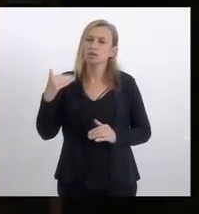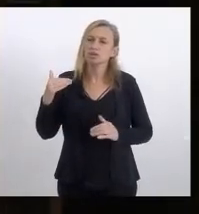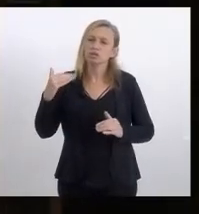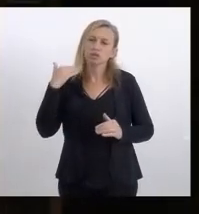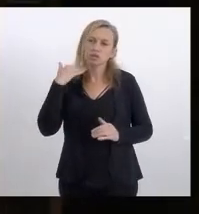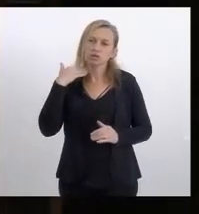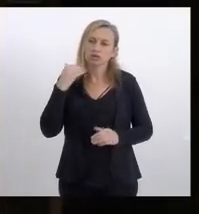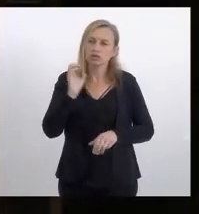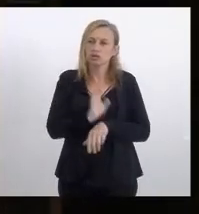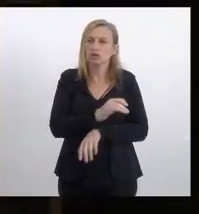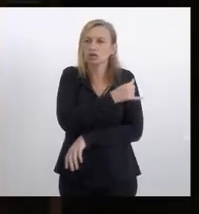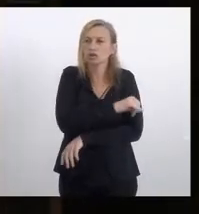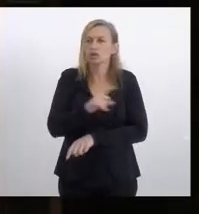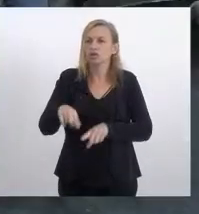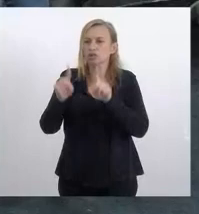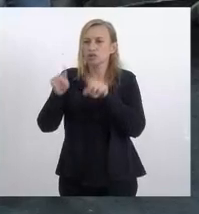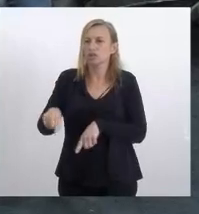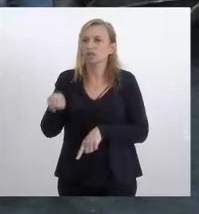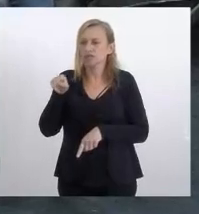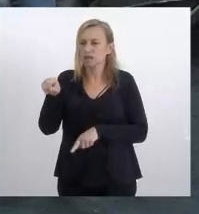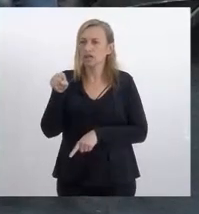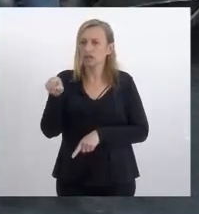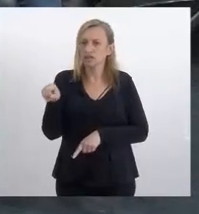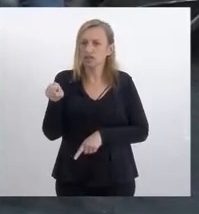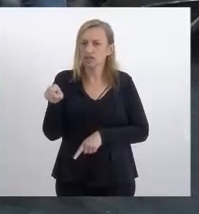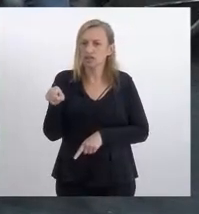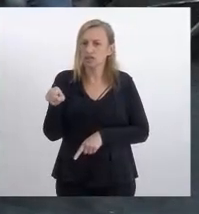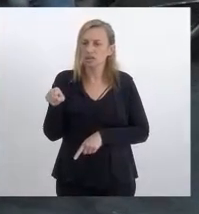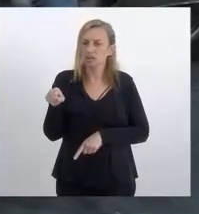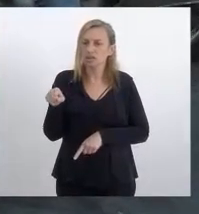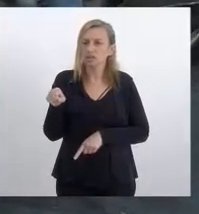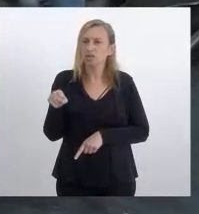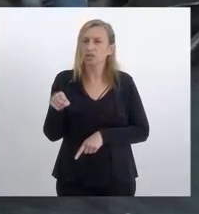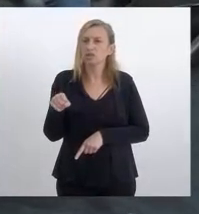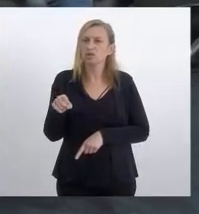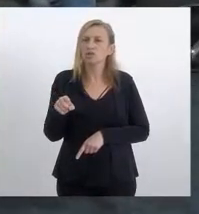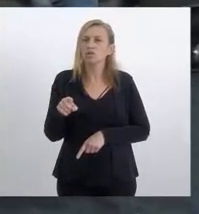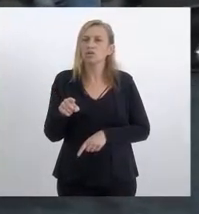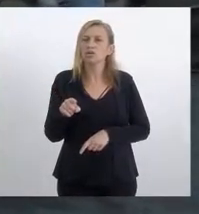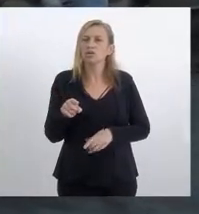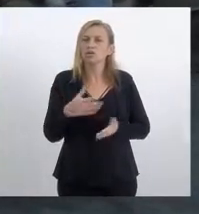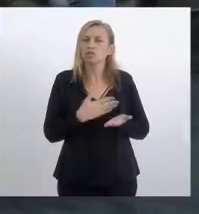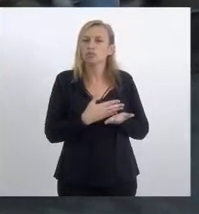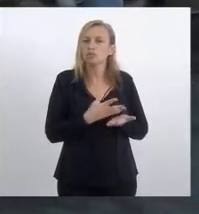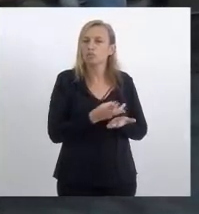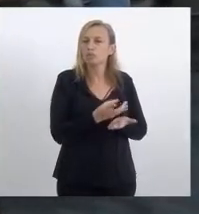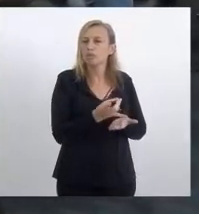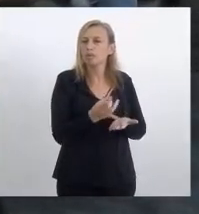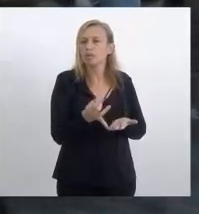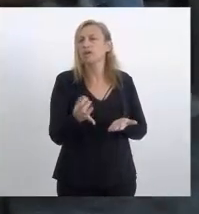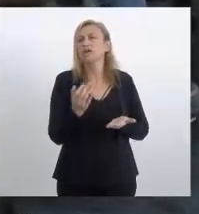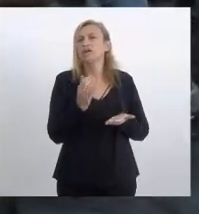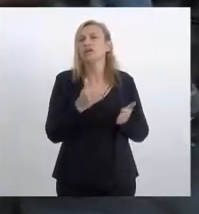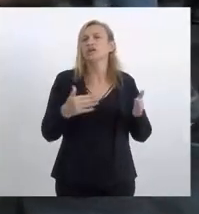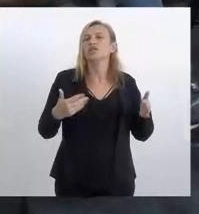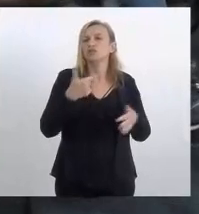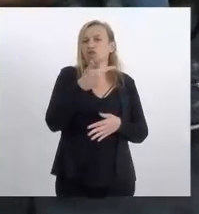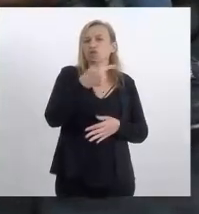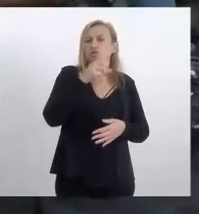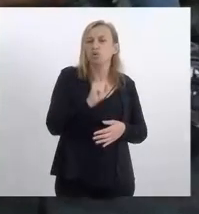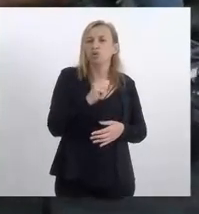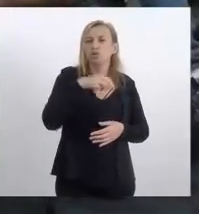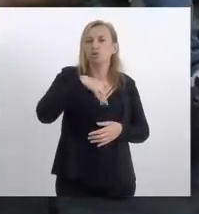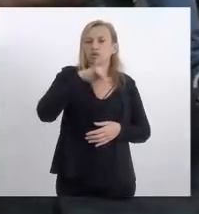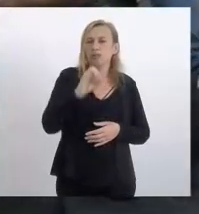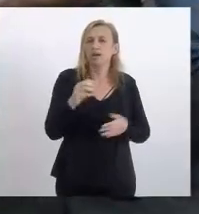para os servidores daquele tribunal de que Contasse o tempo de 28 de Maio a Trinta e Um de